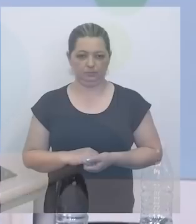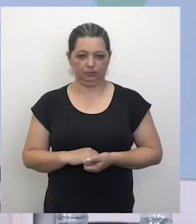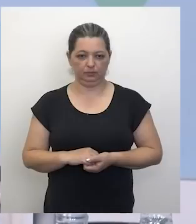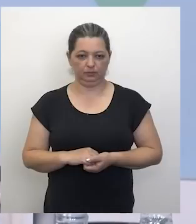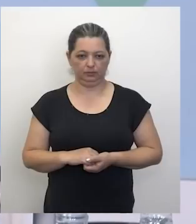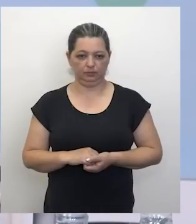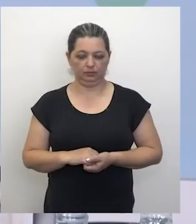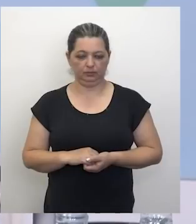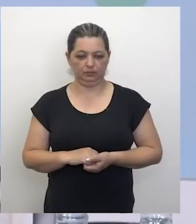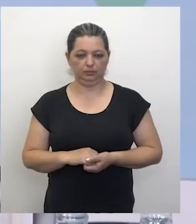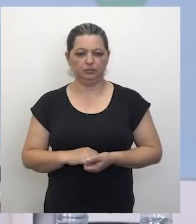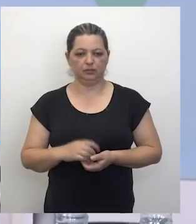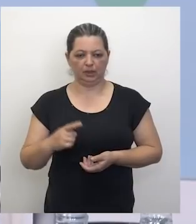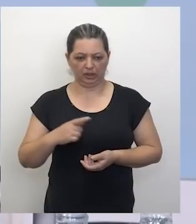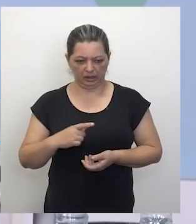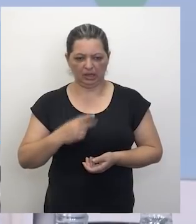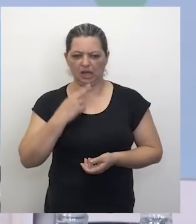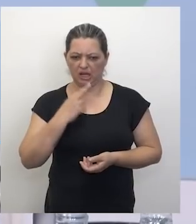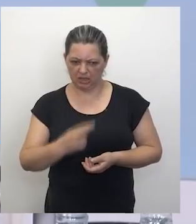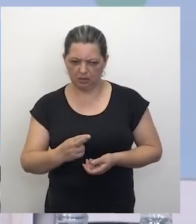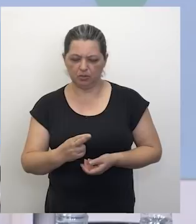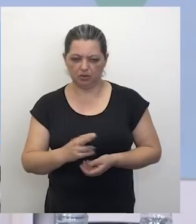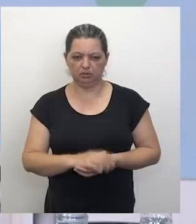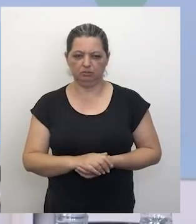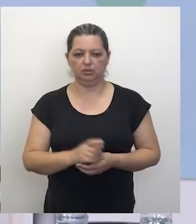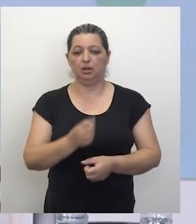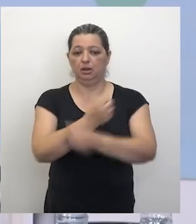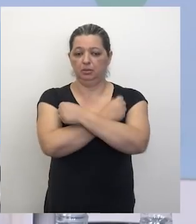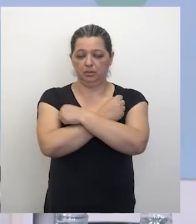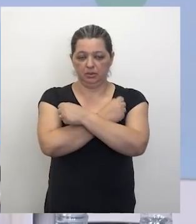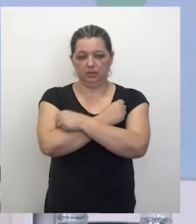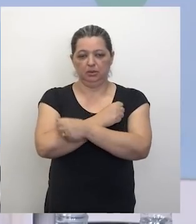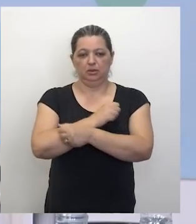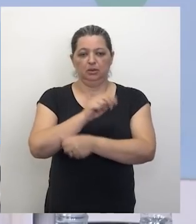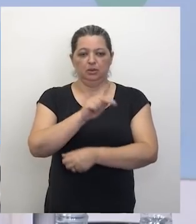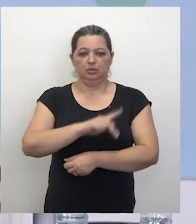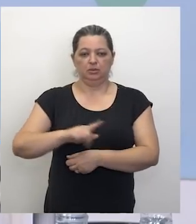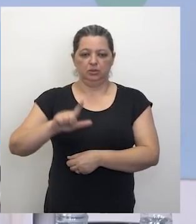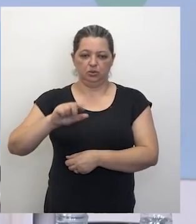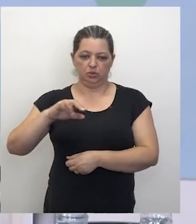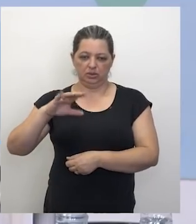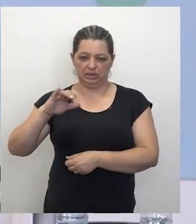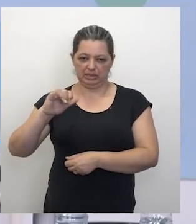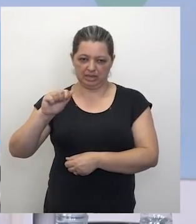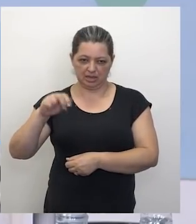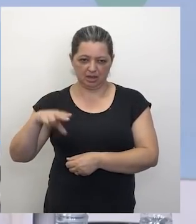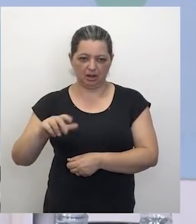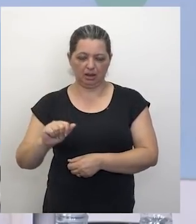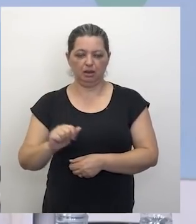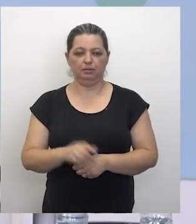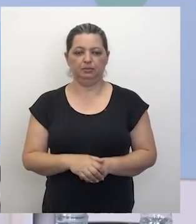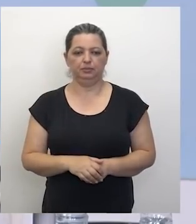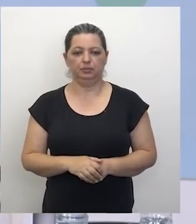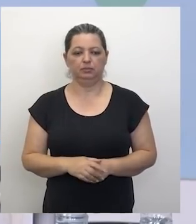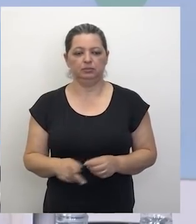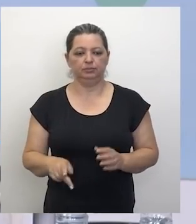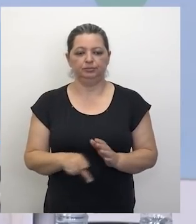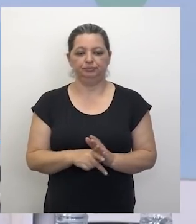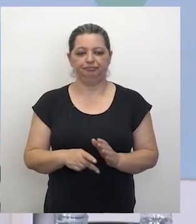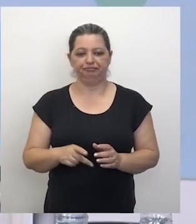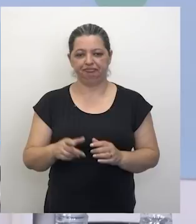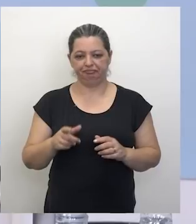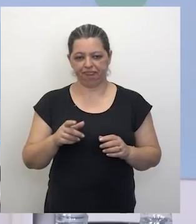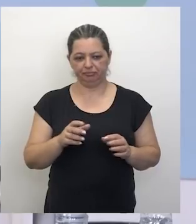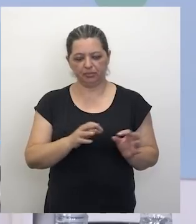Oi, Vi, colhi algumas respostas aqui. Antes, porém, um abraço para o professor Luciano, lá da Escola Estadual Haroldo de Azevedo, lá na Leste 4, aqui com a gente,